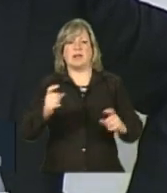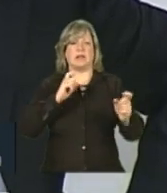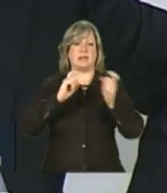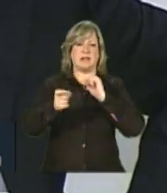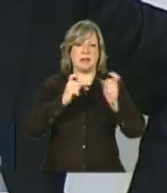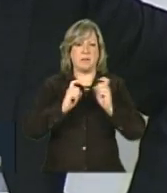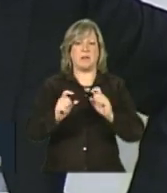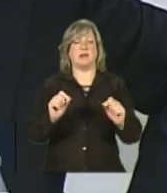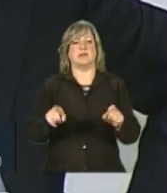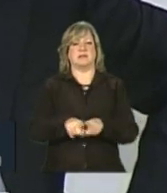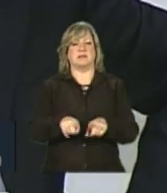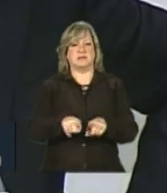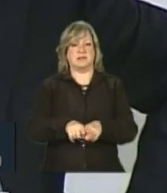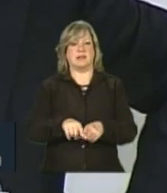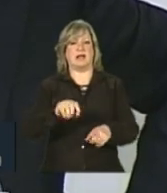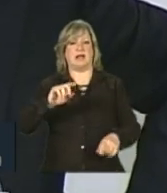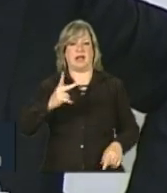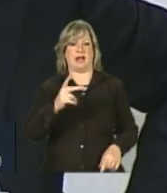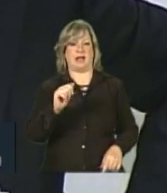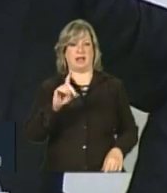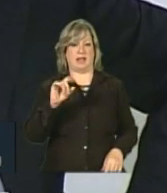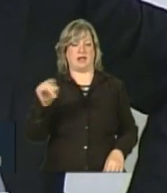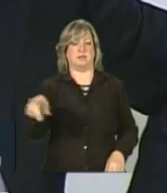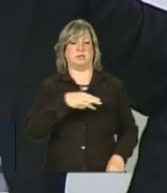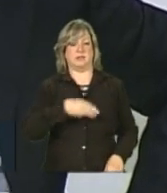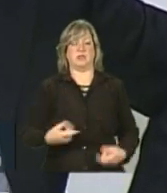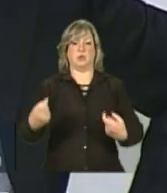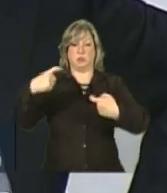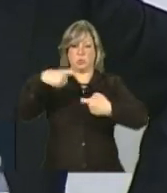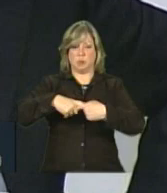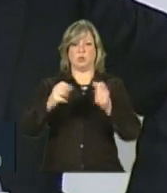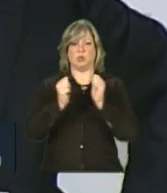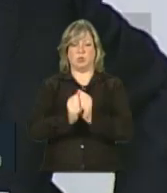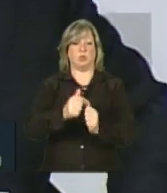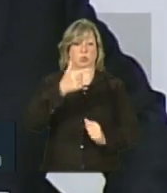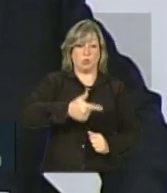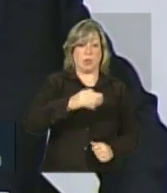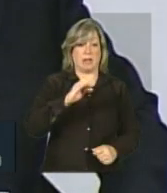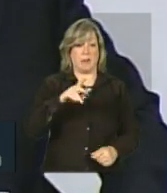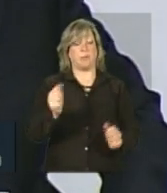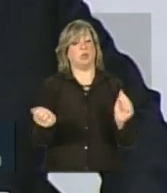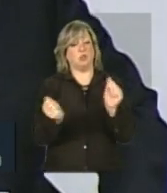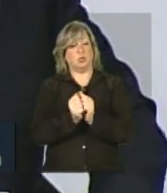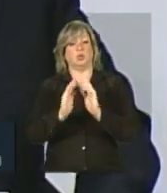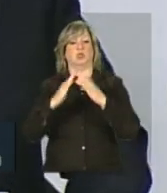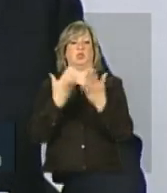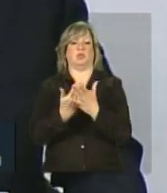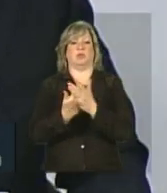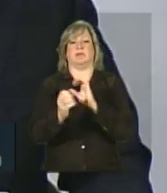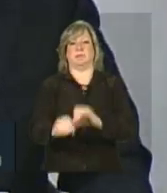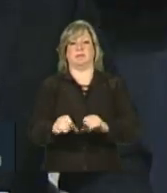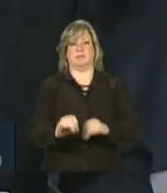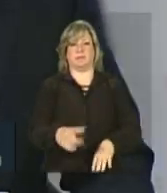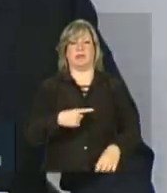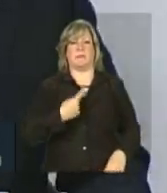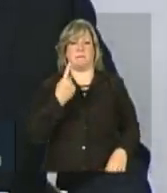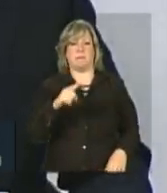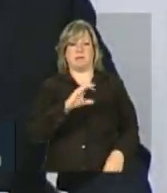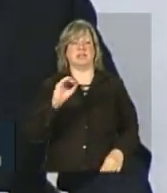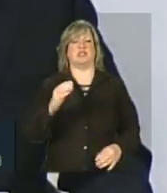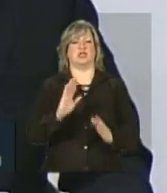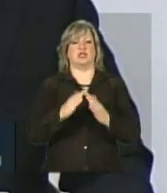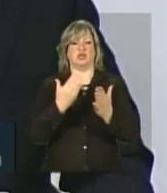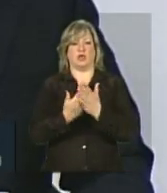com o ministro Fernando Haddad, em 2009, pactuamos uma ação conjunta, Segundo Tempo e Mais Educação. 1.100 escolas beneficiadas